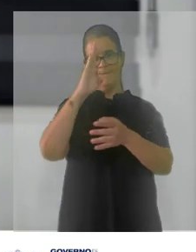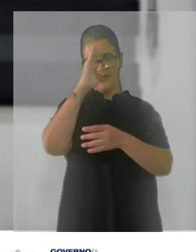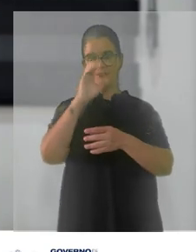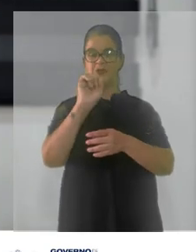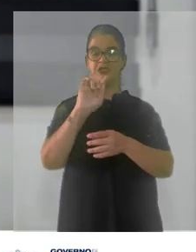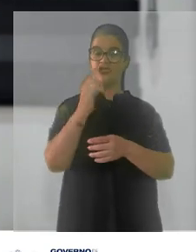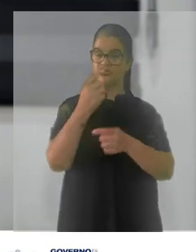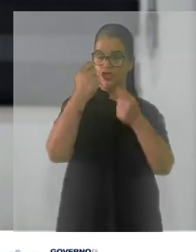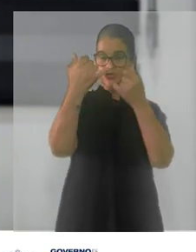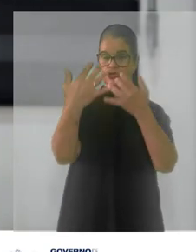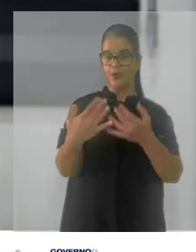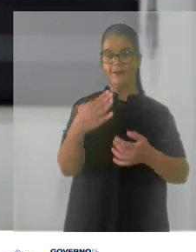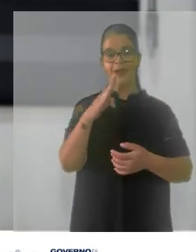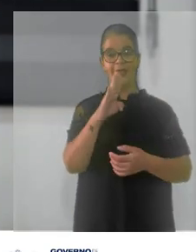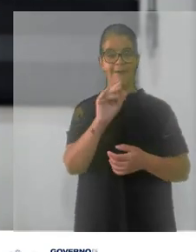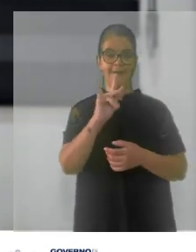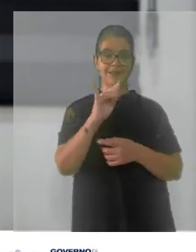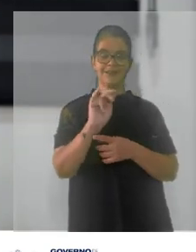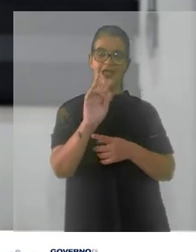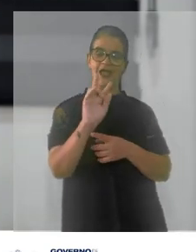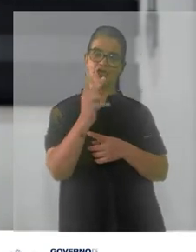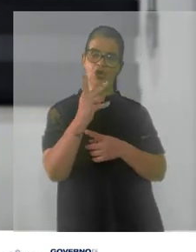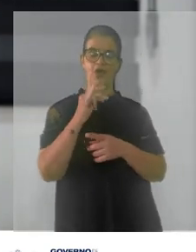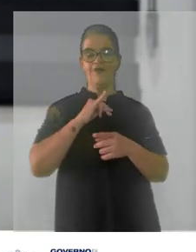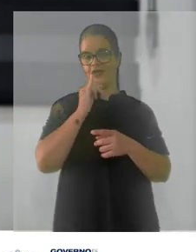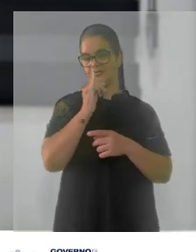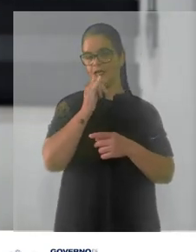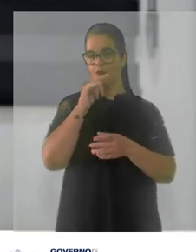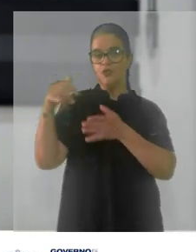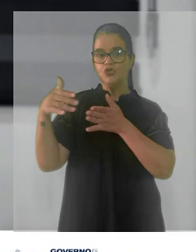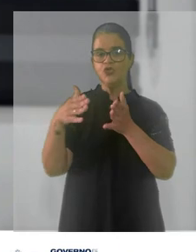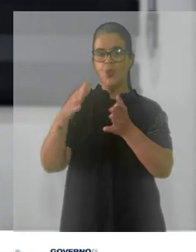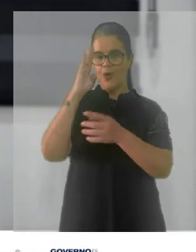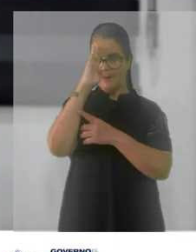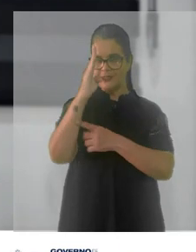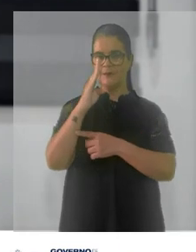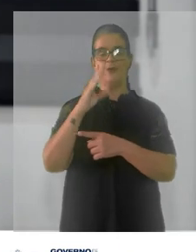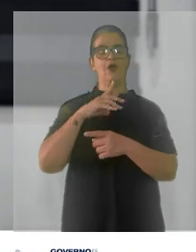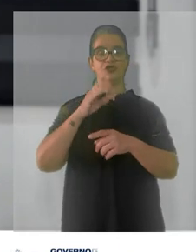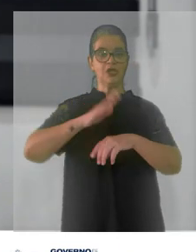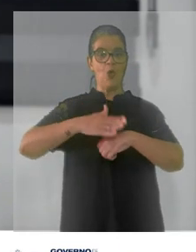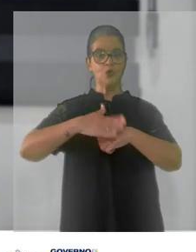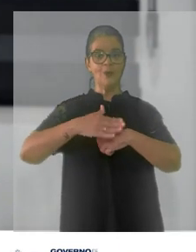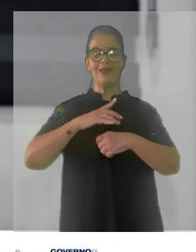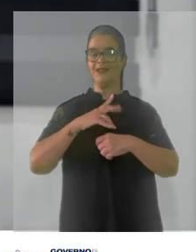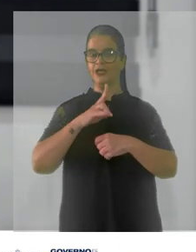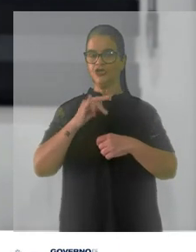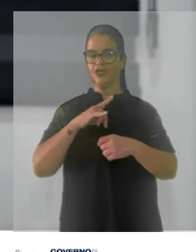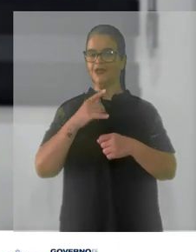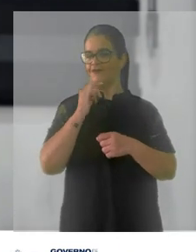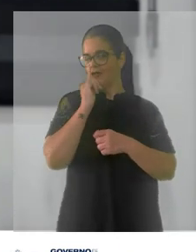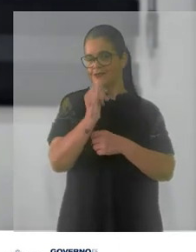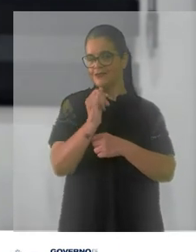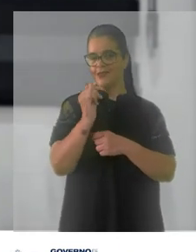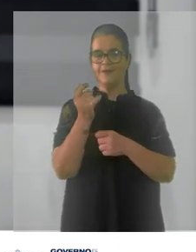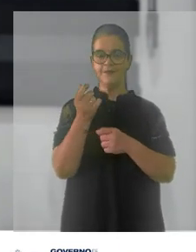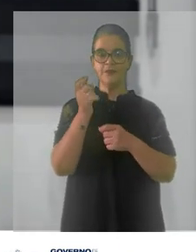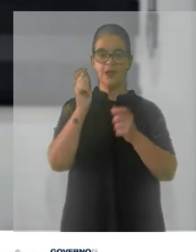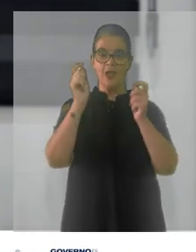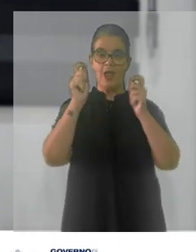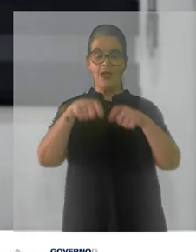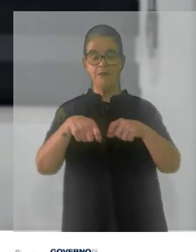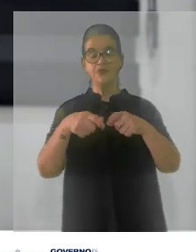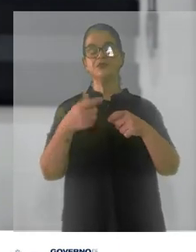gente fala numa bacia hidrográfica, por exemplo, de um rio principal, a gente automaticamente vai entender que é possível que